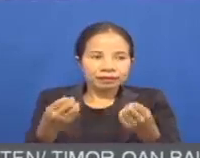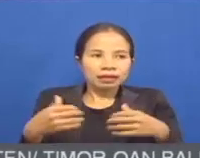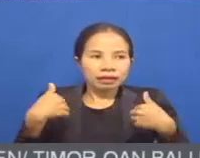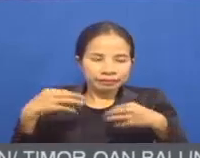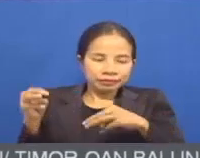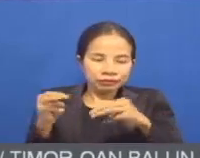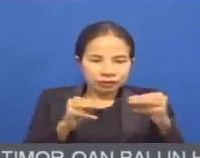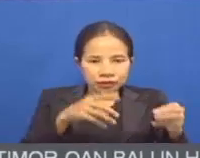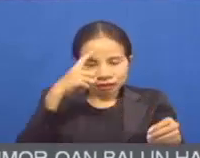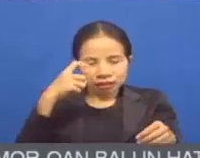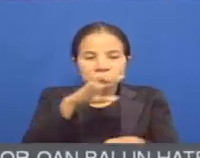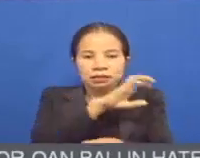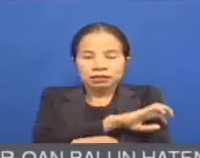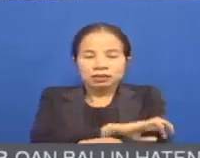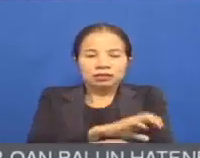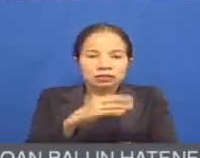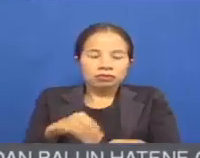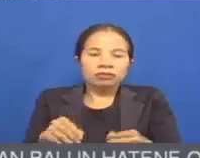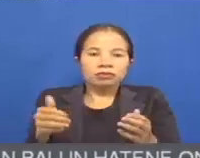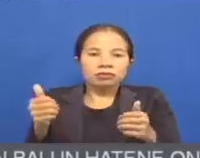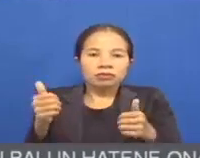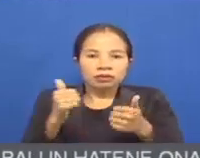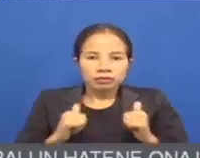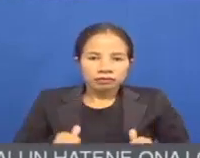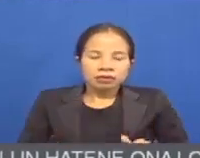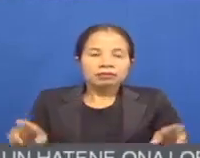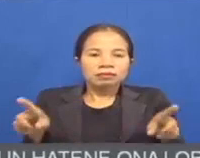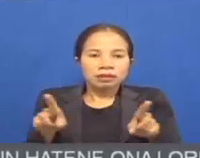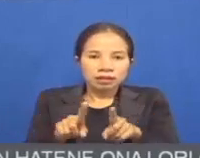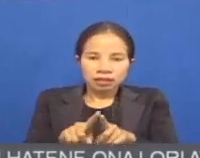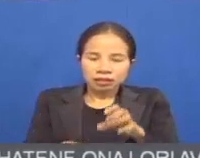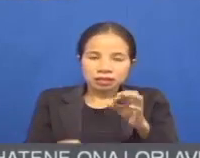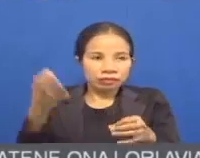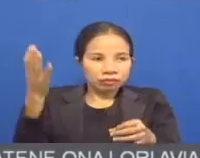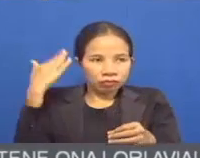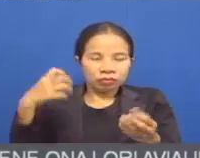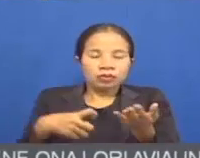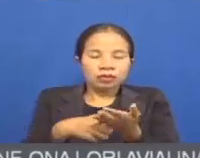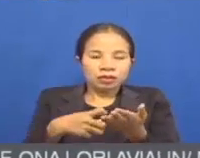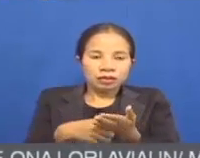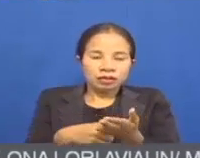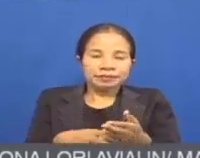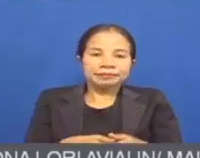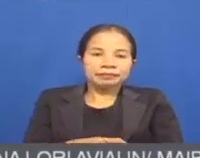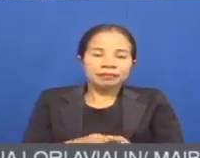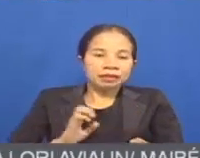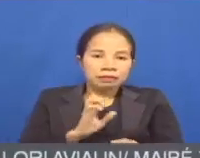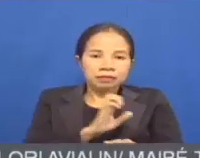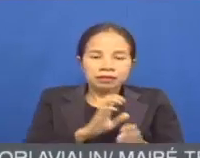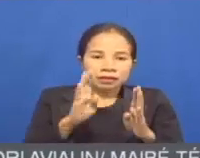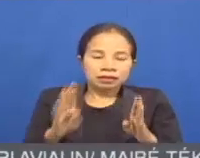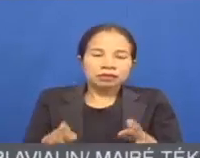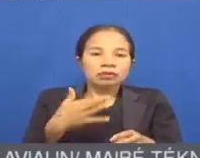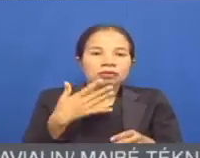mudança, também questão de segurança no modelo Macanesan. Enquanto o lu caderneta de passaporte ba diplomata sirané ho